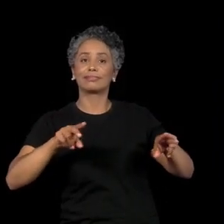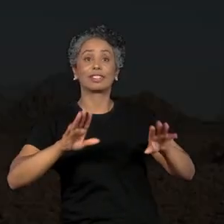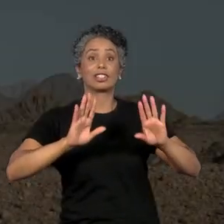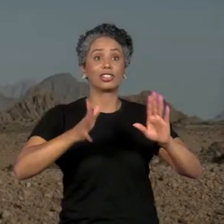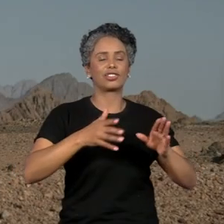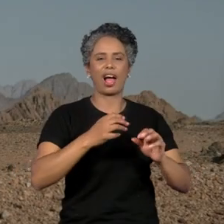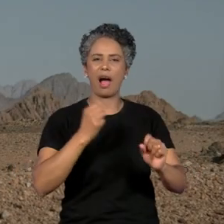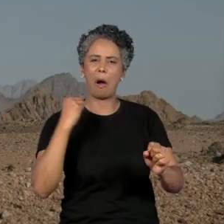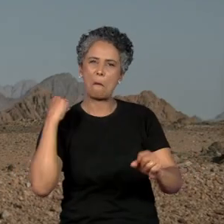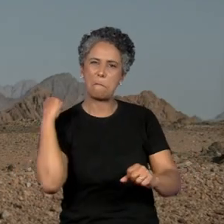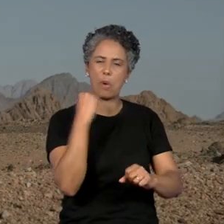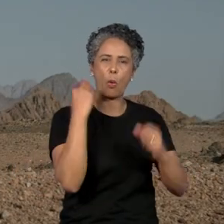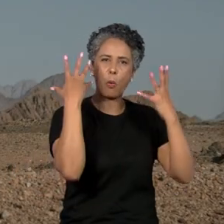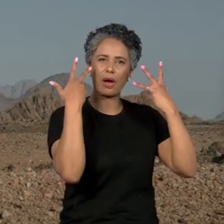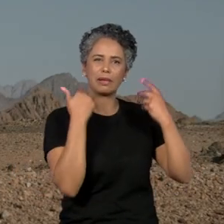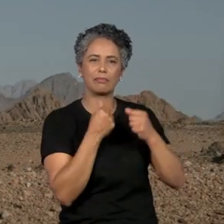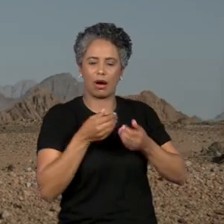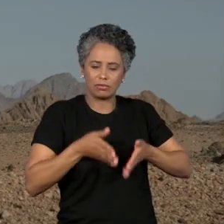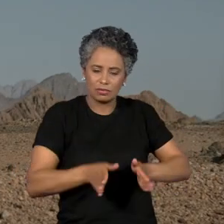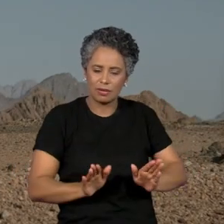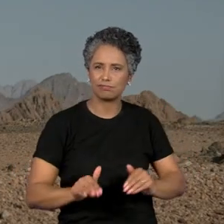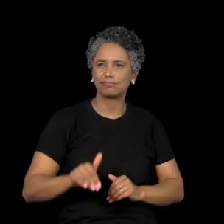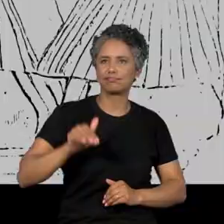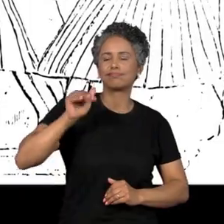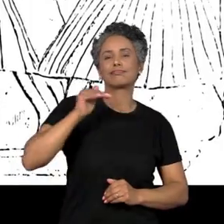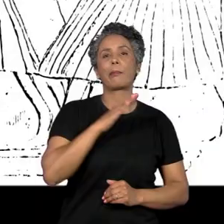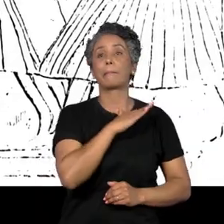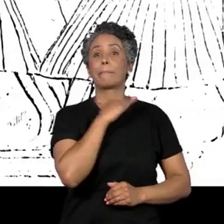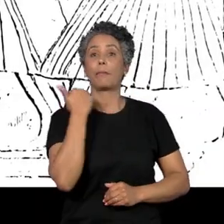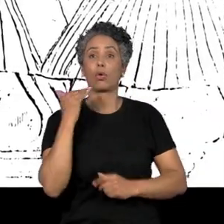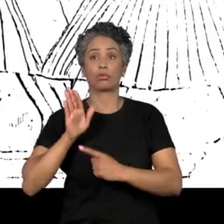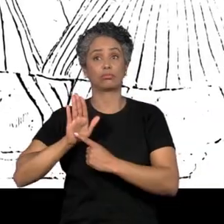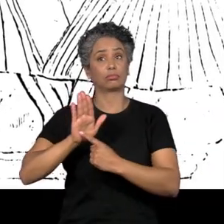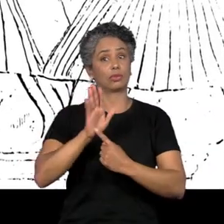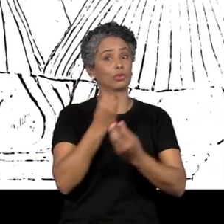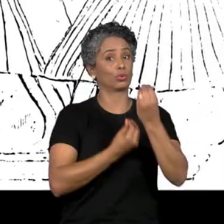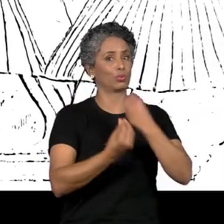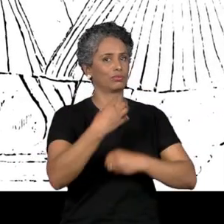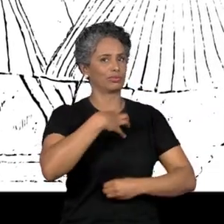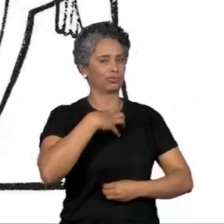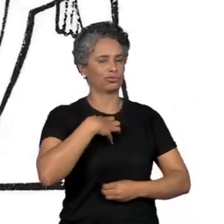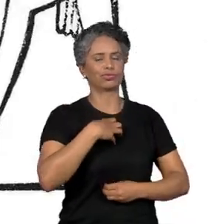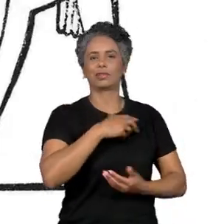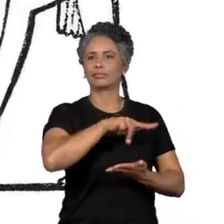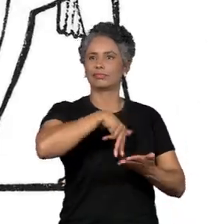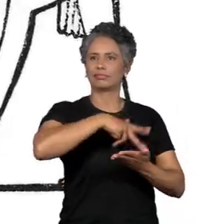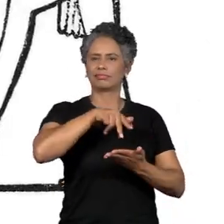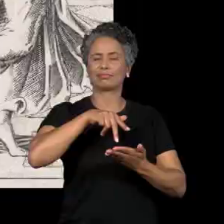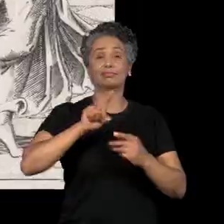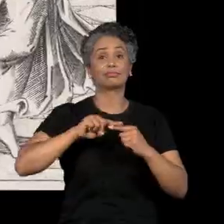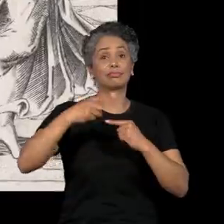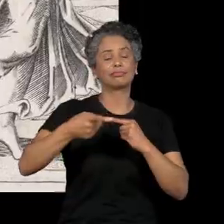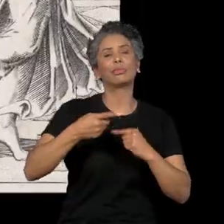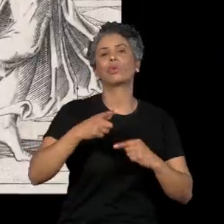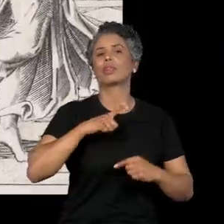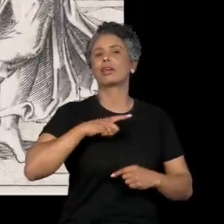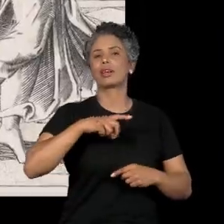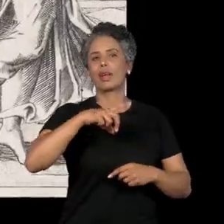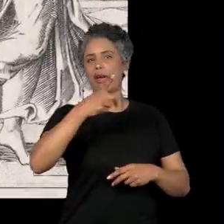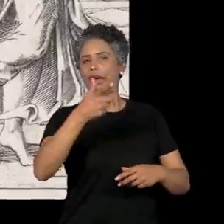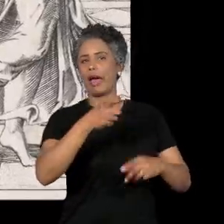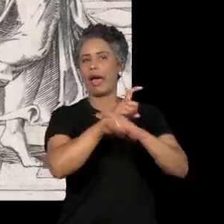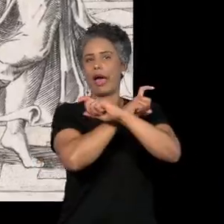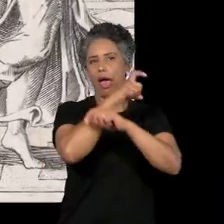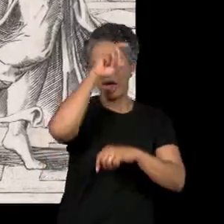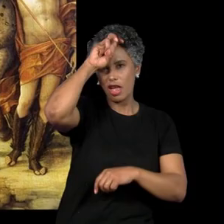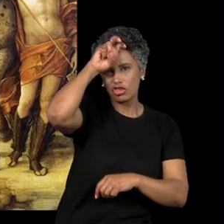do nascimento ou da morte. Mais tarde, em civilizações como a egípcia ou a romana, as